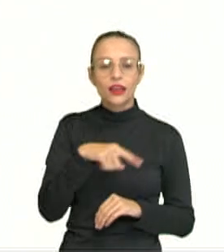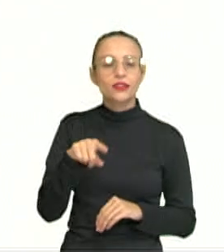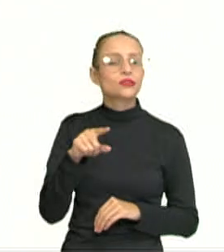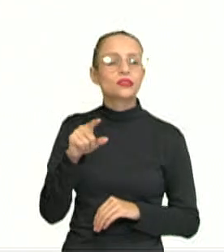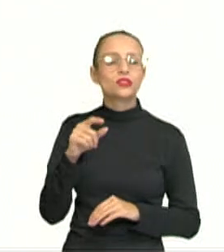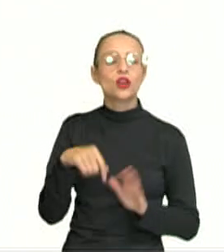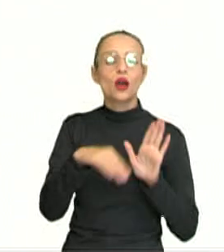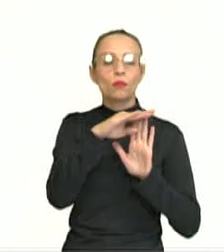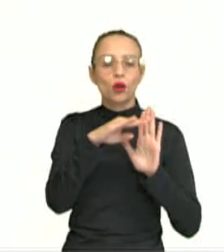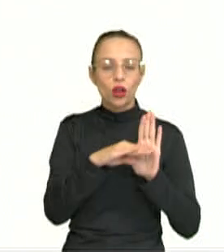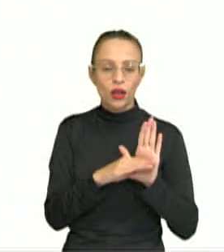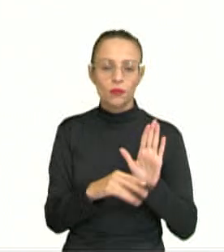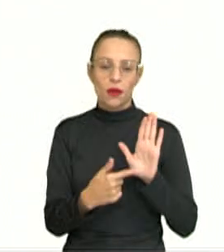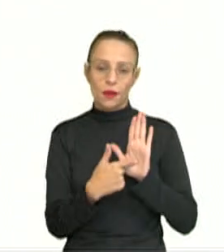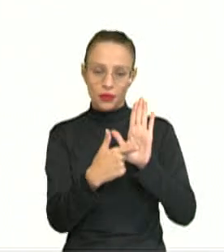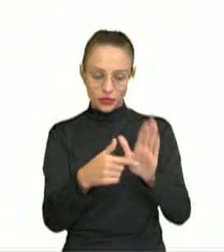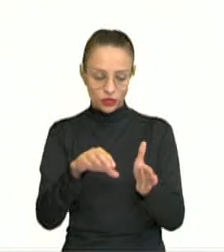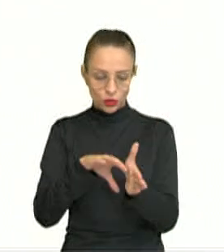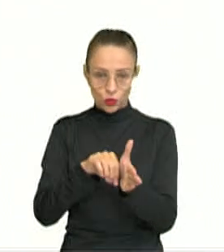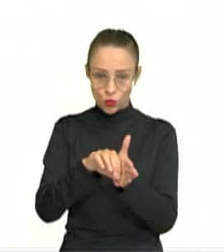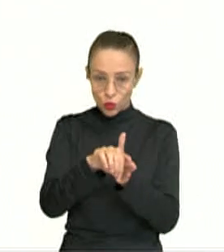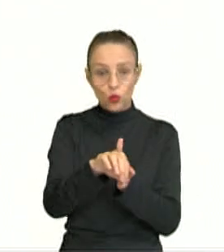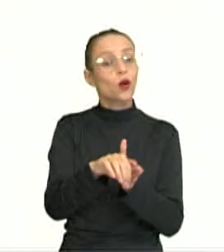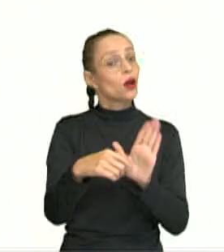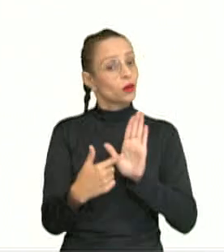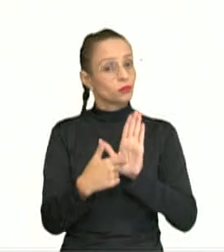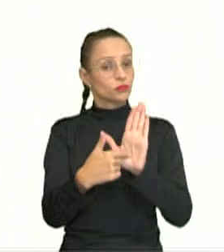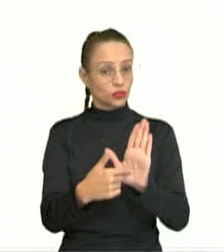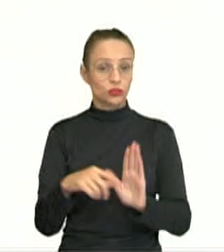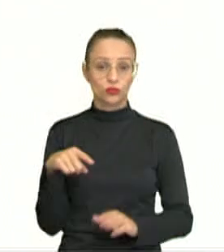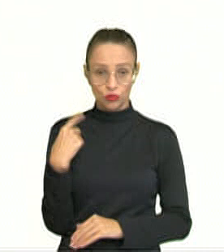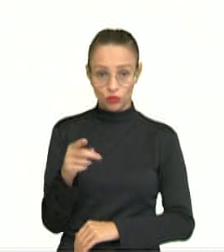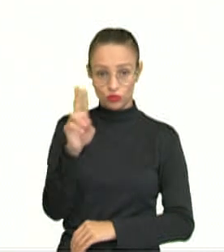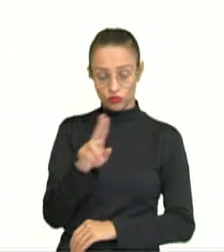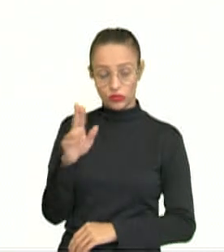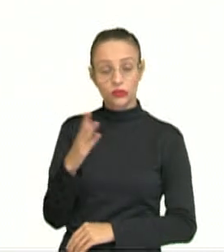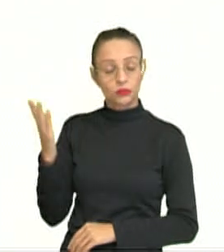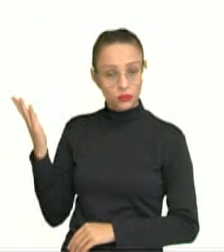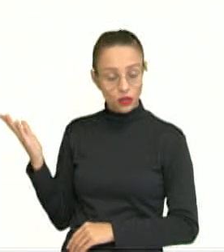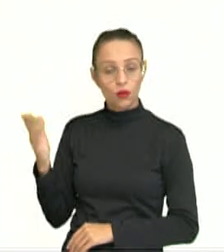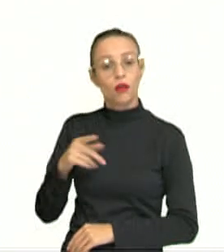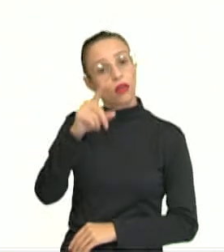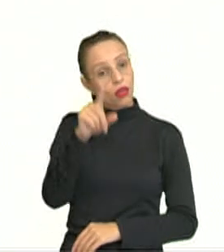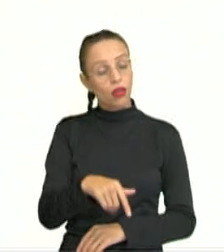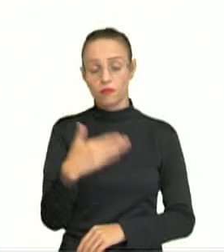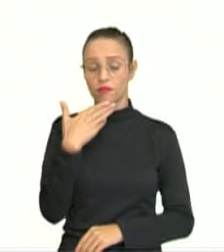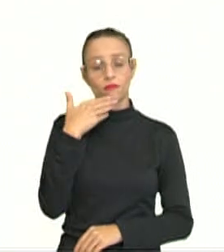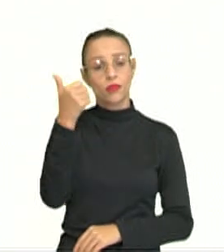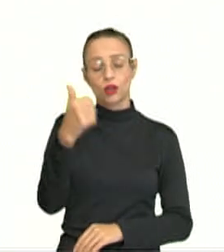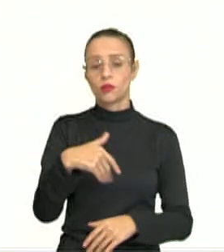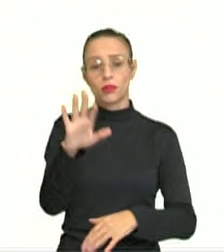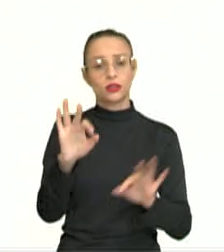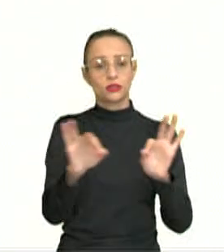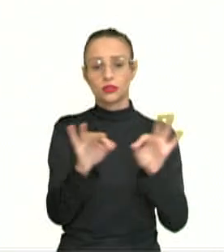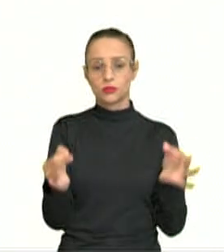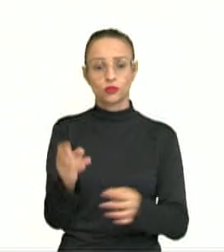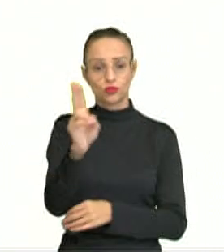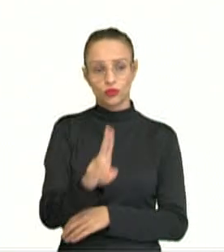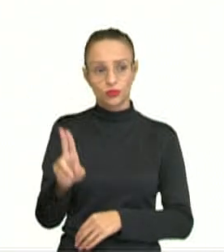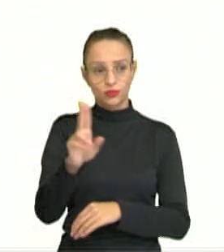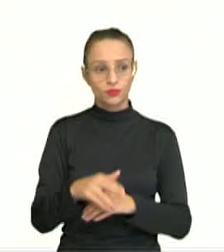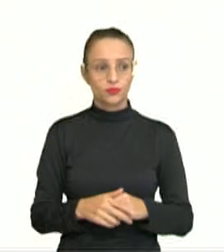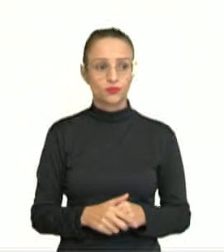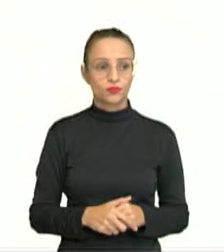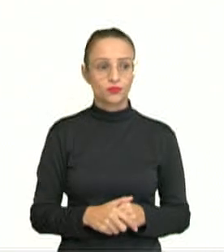esses programas de apresentação, como o Google Apresentações, que é o que nós estamos utilizando agora, é um dos melhores e mais simples de serem utilizados,